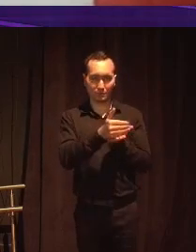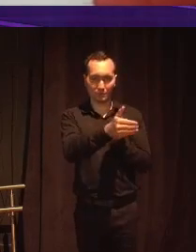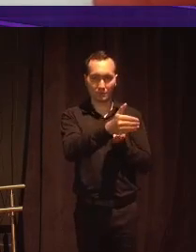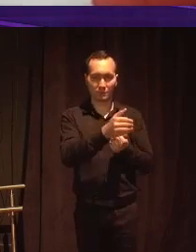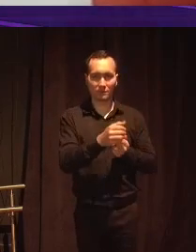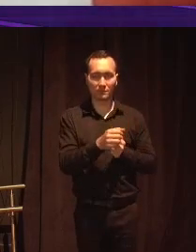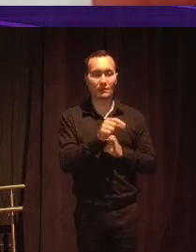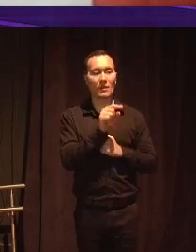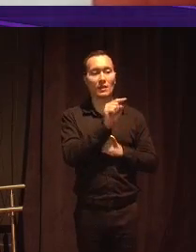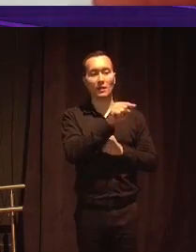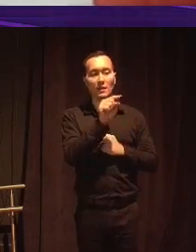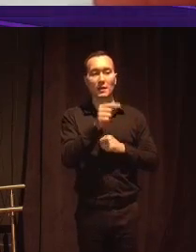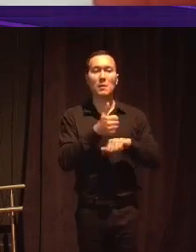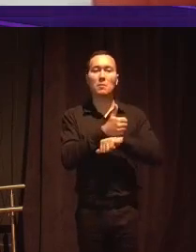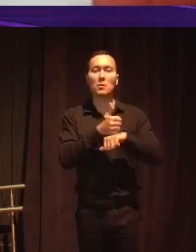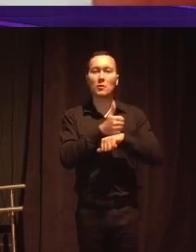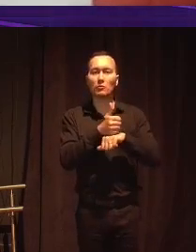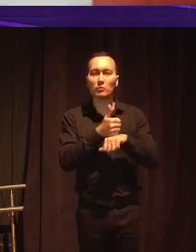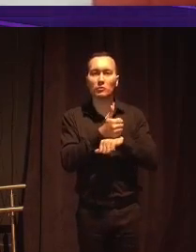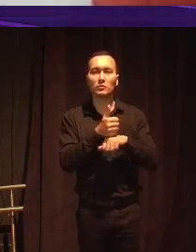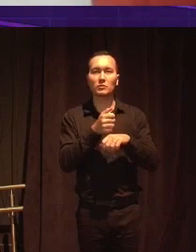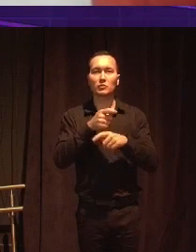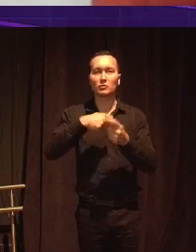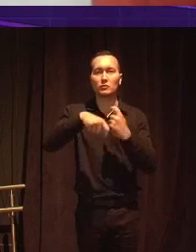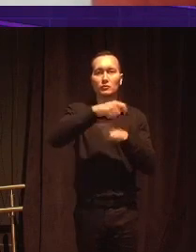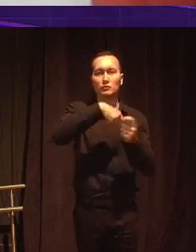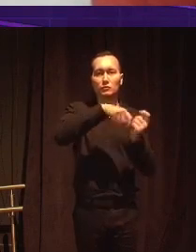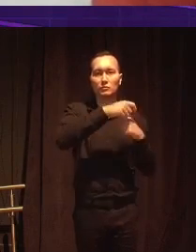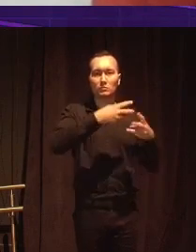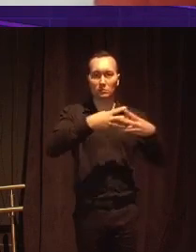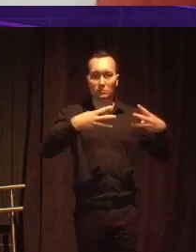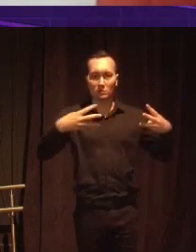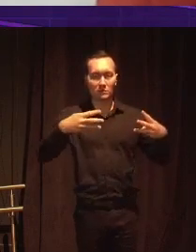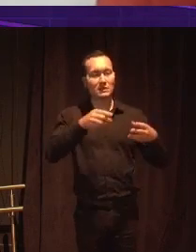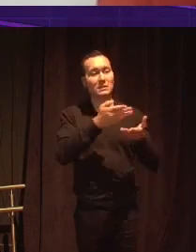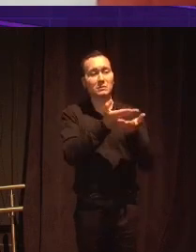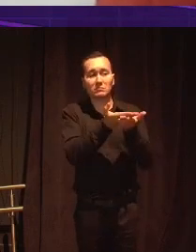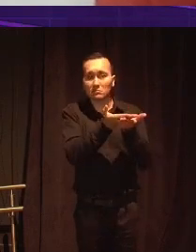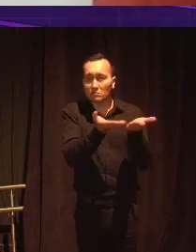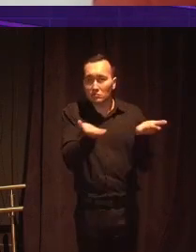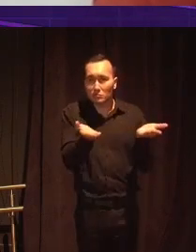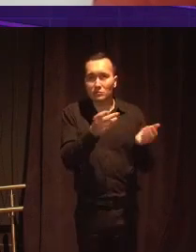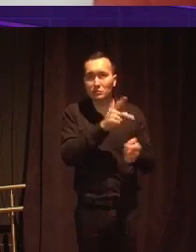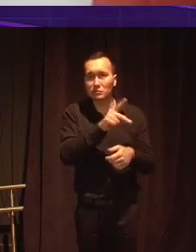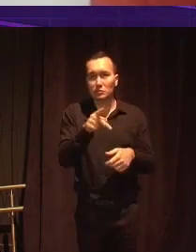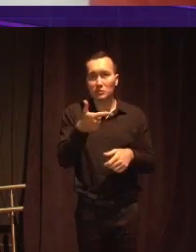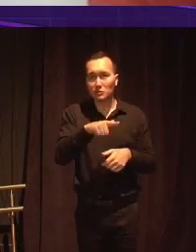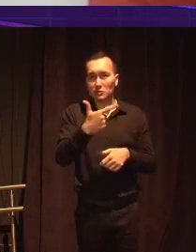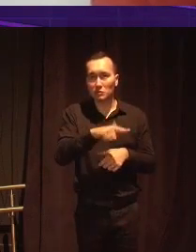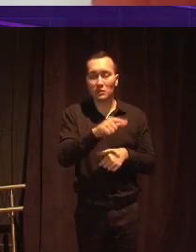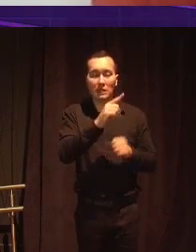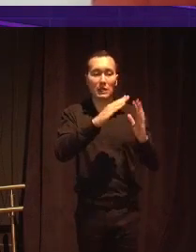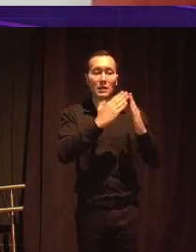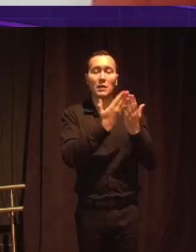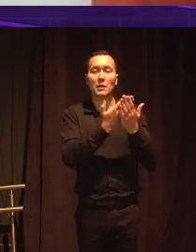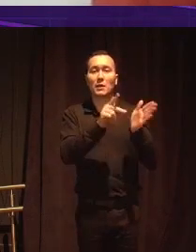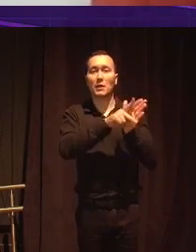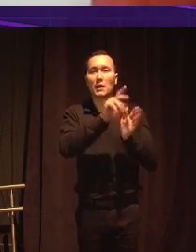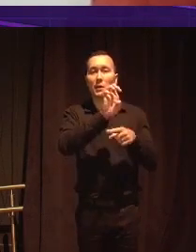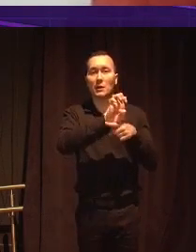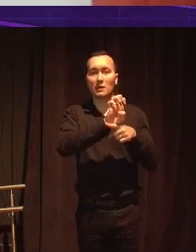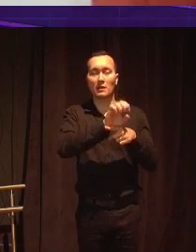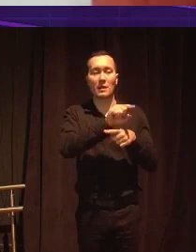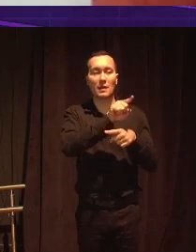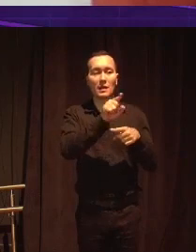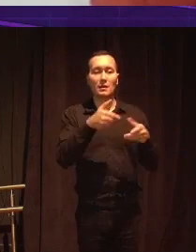tinham profissionais do mercado. Então, uma escola estadual me chamou também para dar aula no terceiro colegial, porque tinha